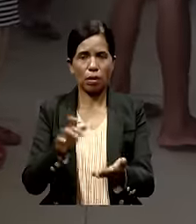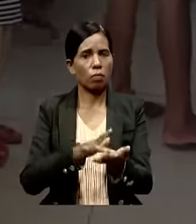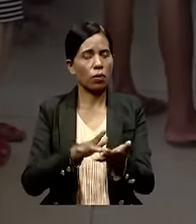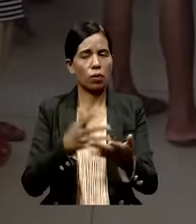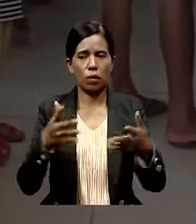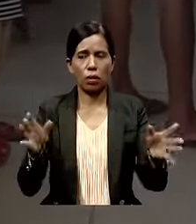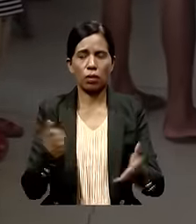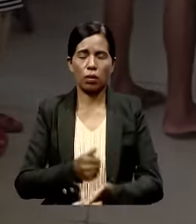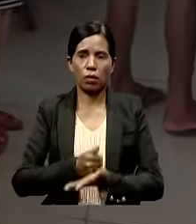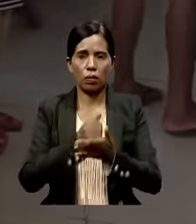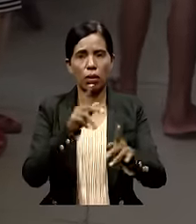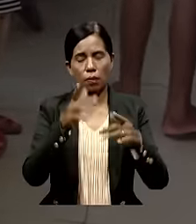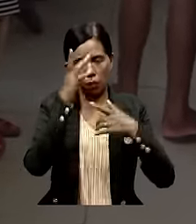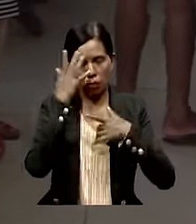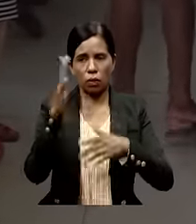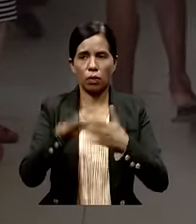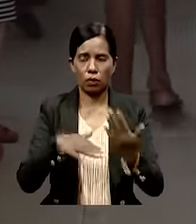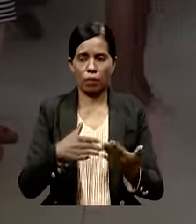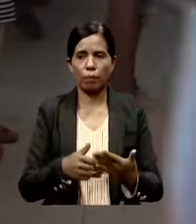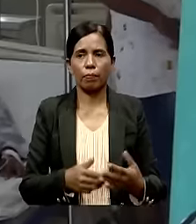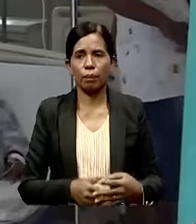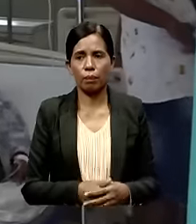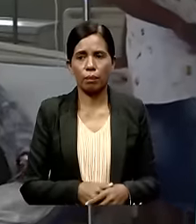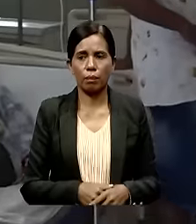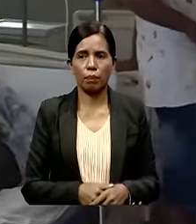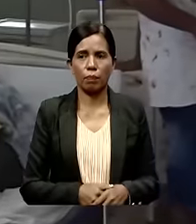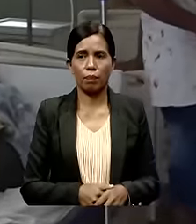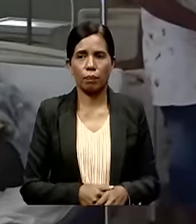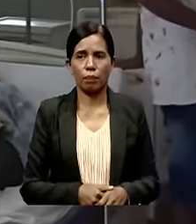atual atendimento para paciente Sira. Celina Lopes, Dilma Suzetti, Gemen.